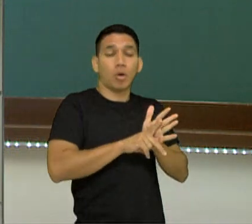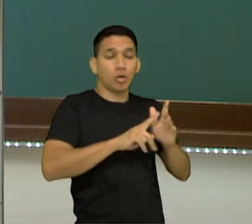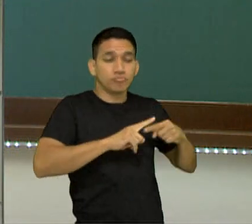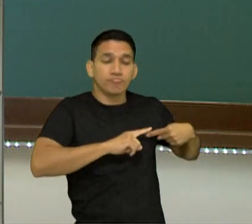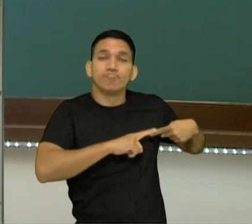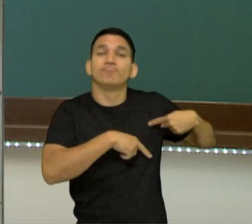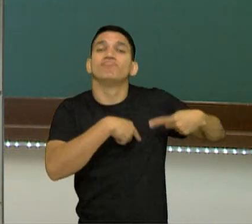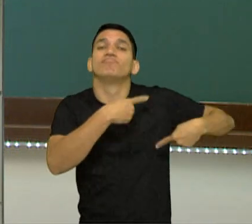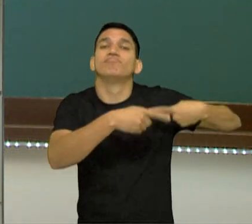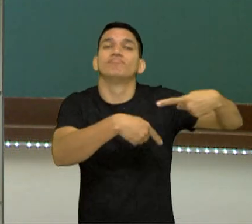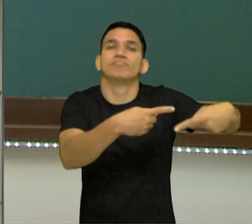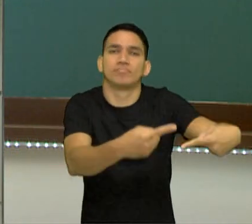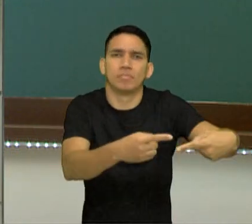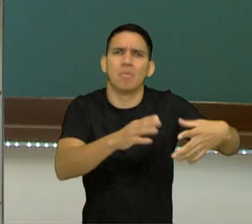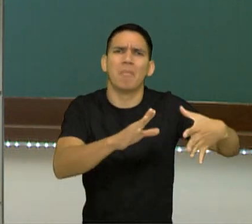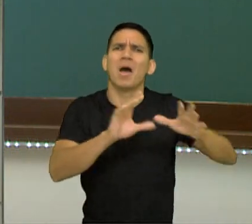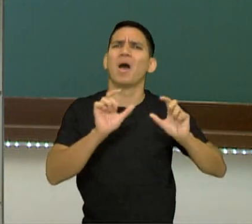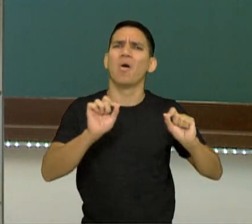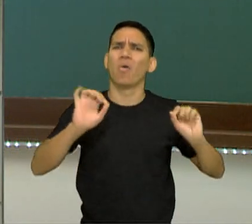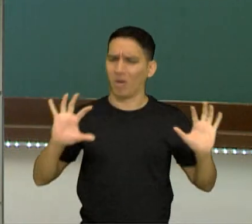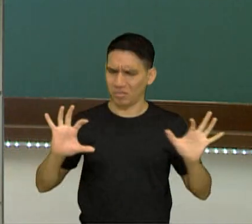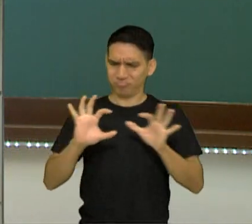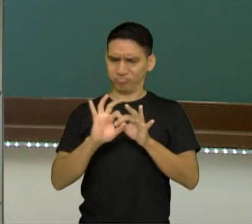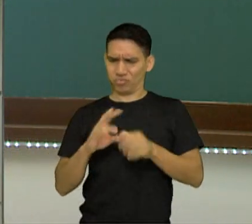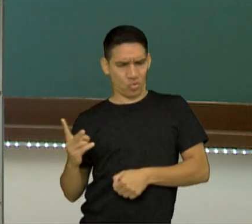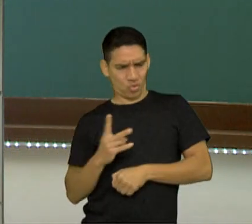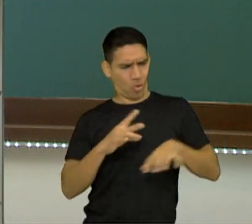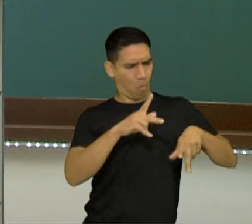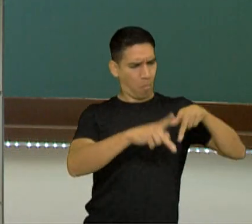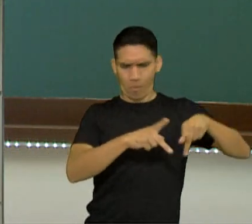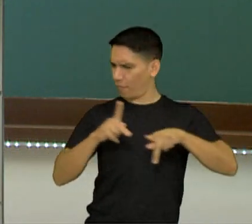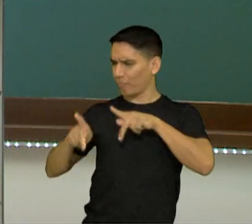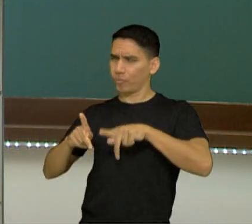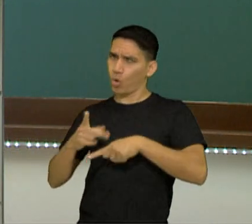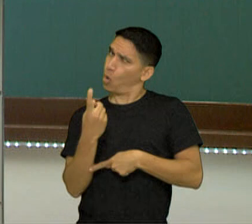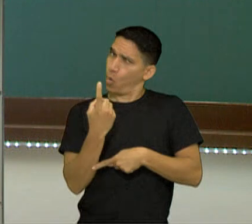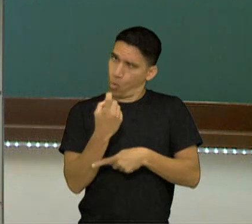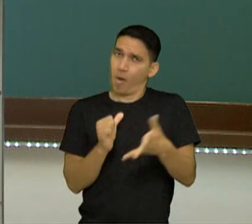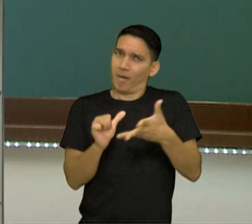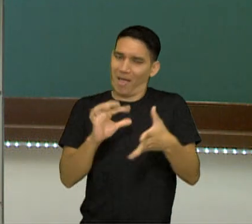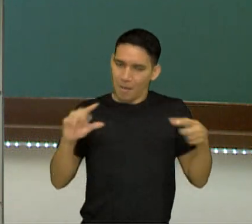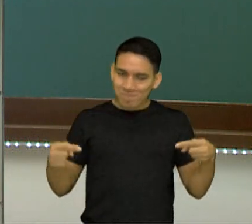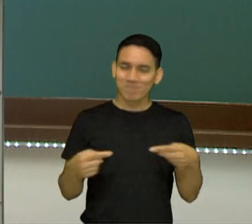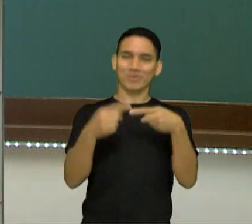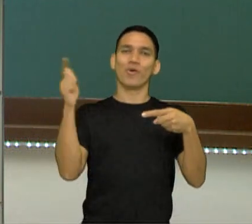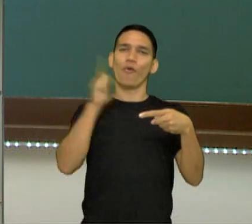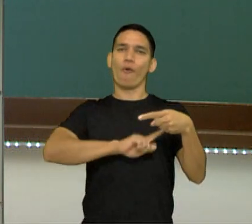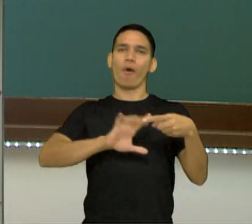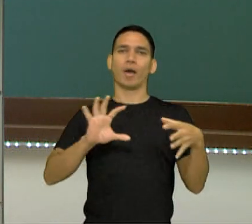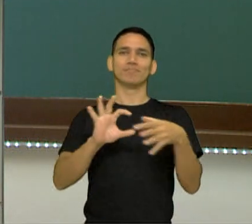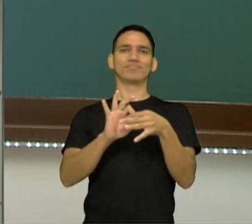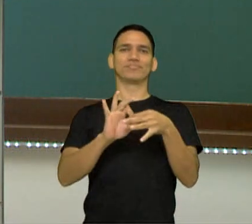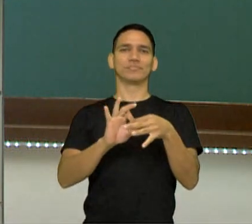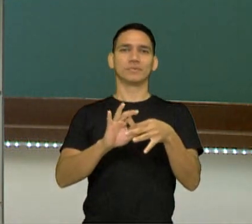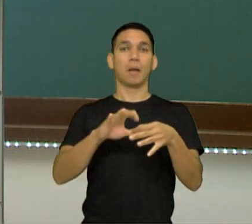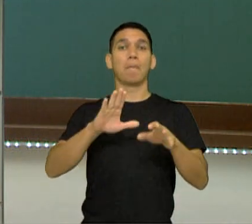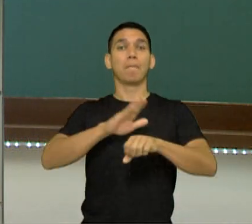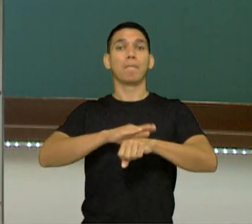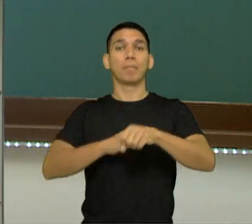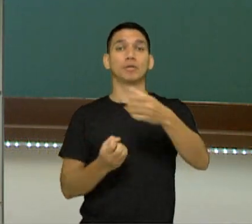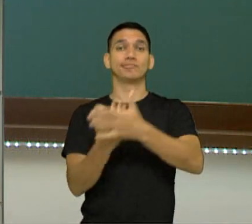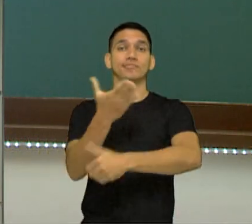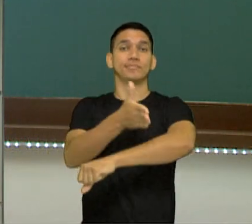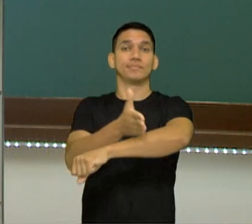tá bom e mas o que que vai unir todos aqui né Tem uma coisa que vai unir vai dar uma unidade para essa idade média